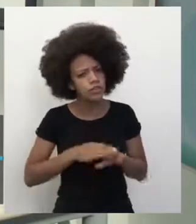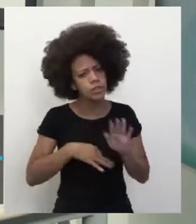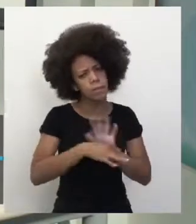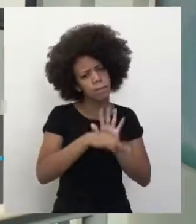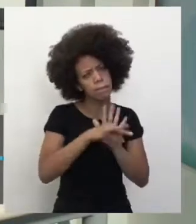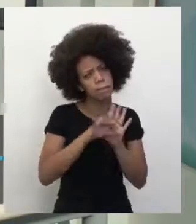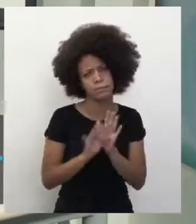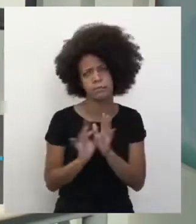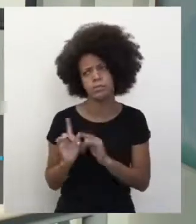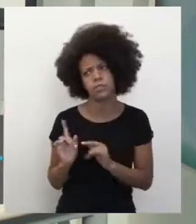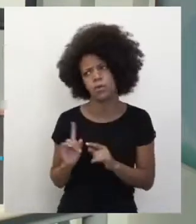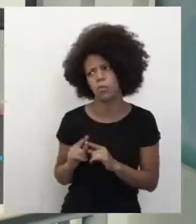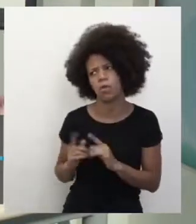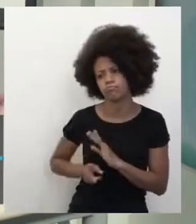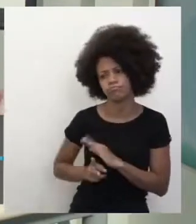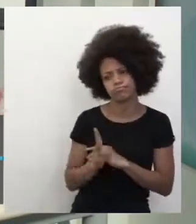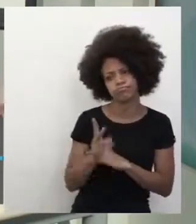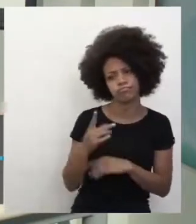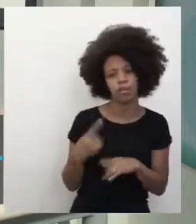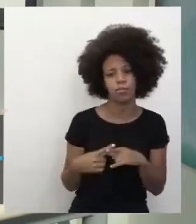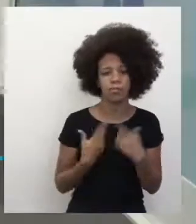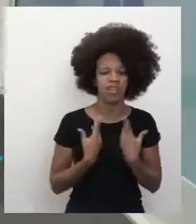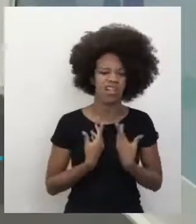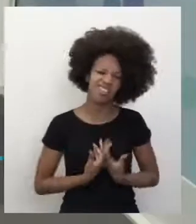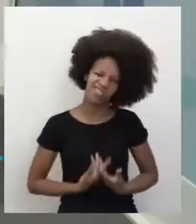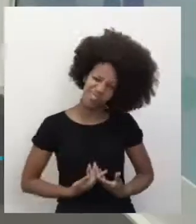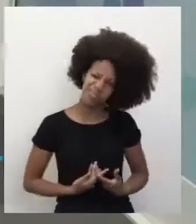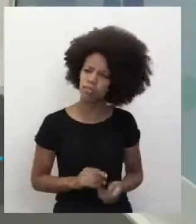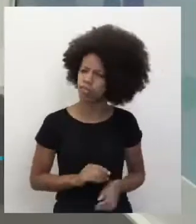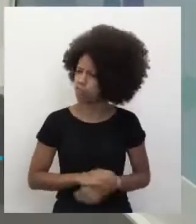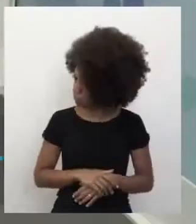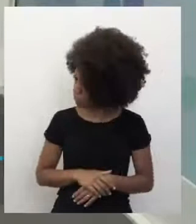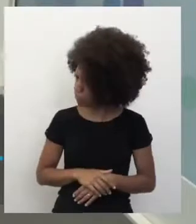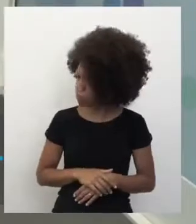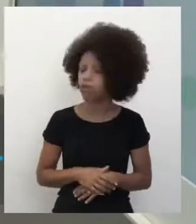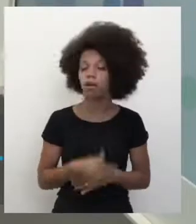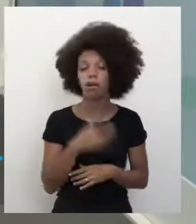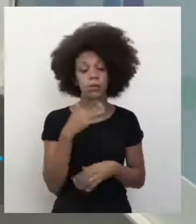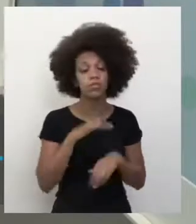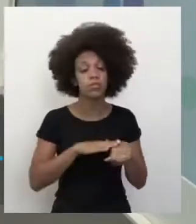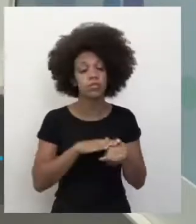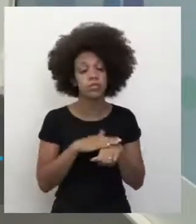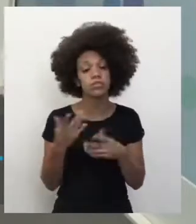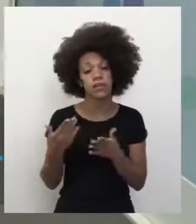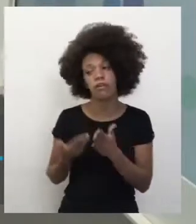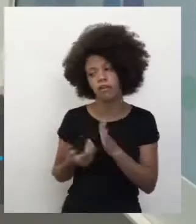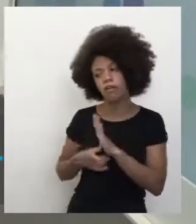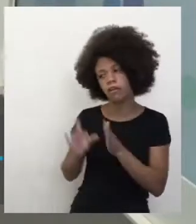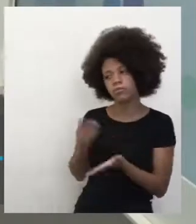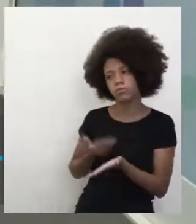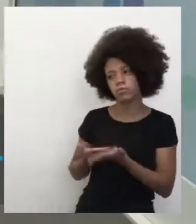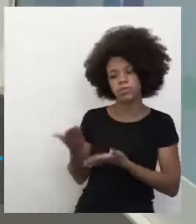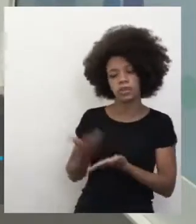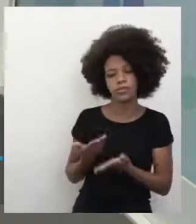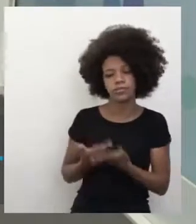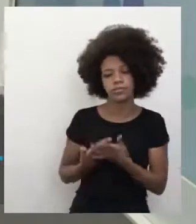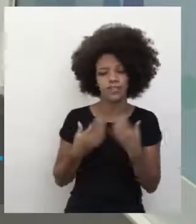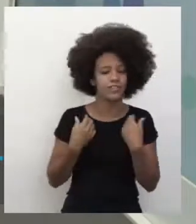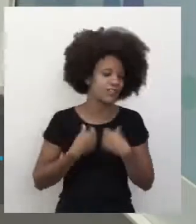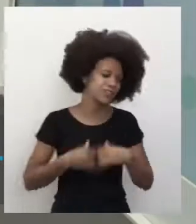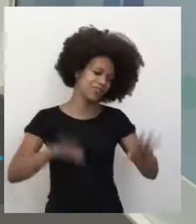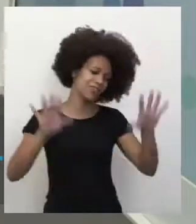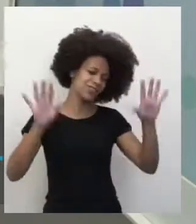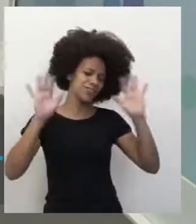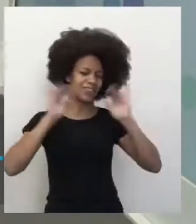uma coisa que eu perpetuei também porque me cansou. É mesmo? Você sabe que eu estava até conversando com você aqui agora, né? Vou jogar pro povo